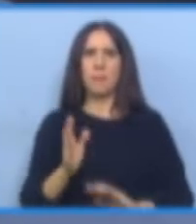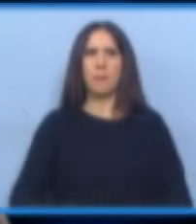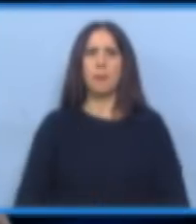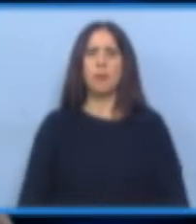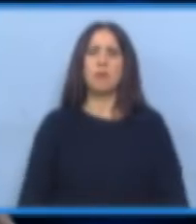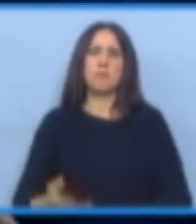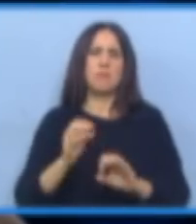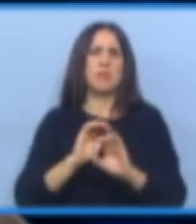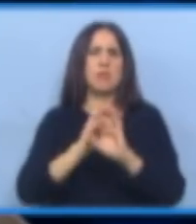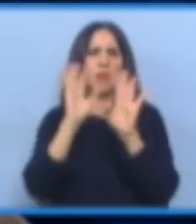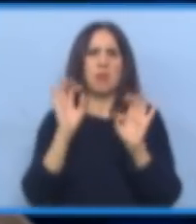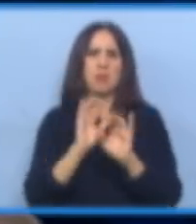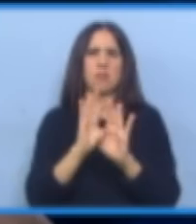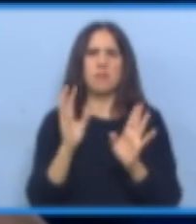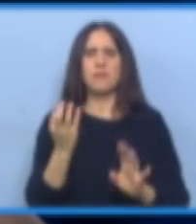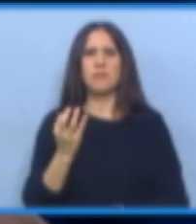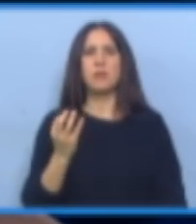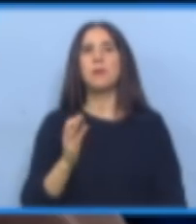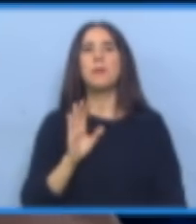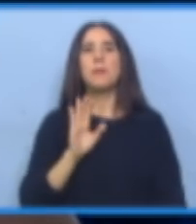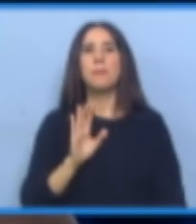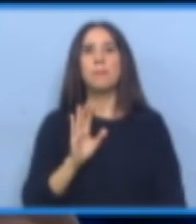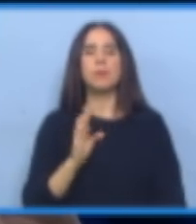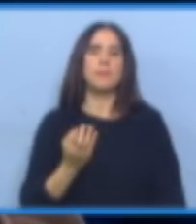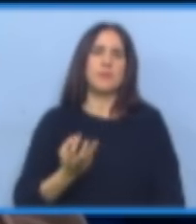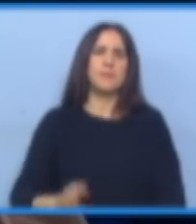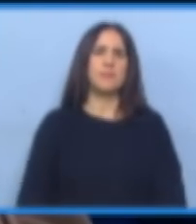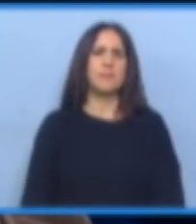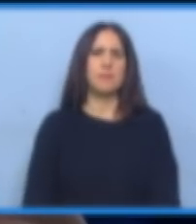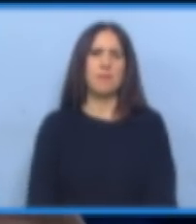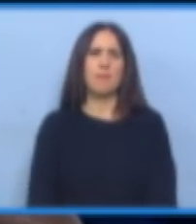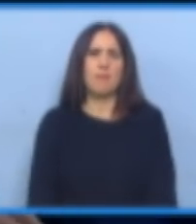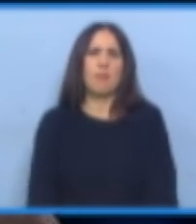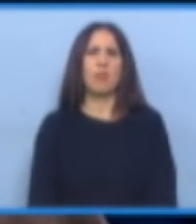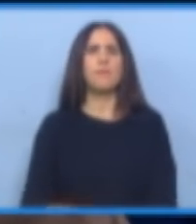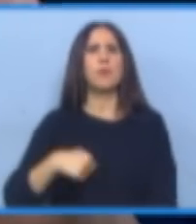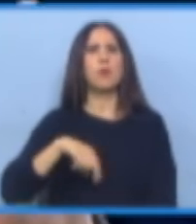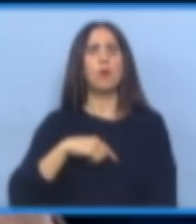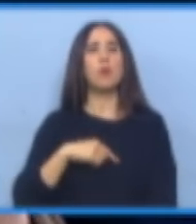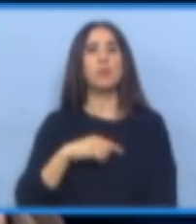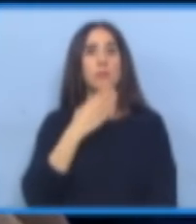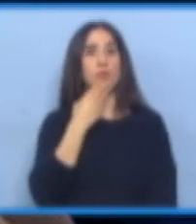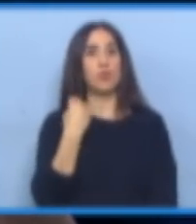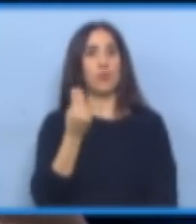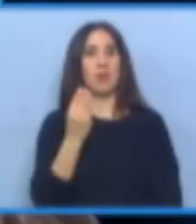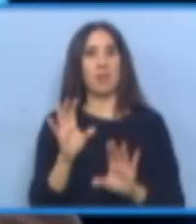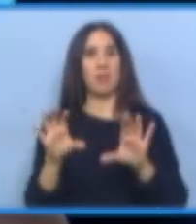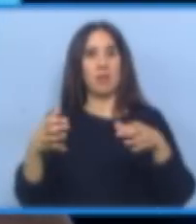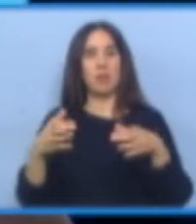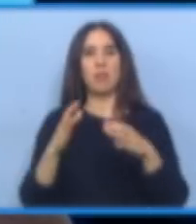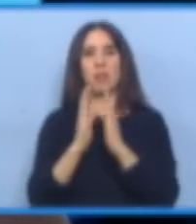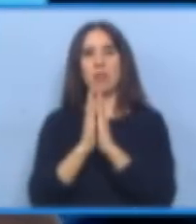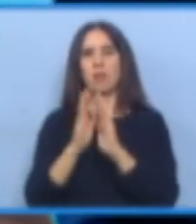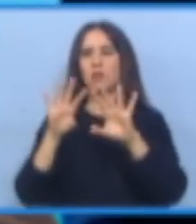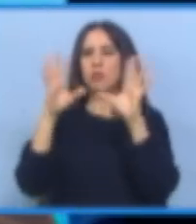isso é evidente. Mas, com certeza, nós temos, e mesmo na pastoral juvenil em geral, fala-se muito na